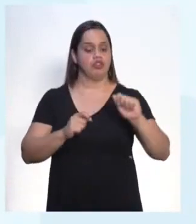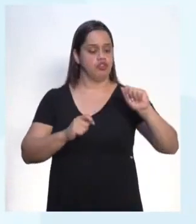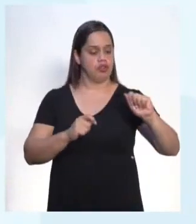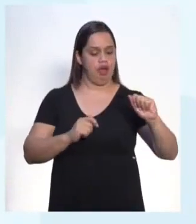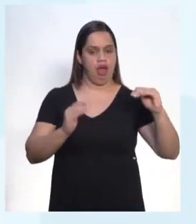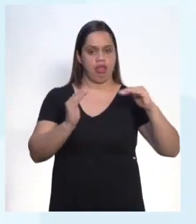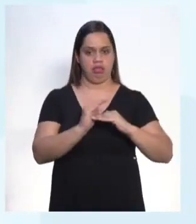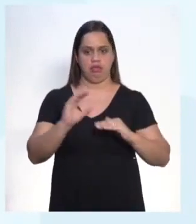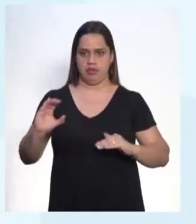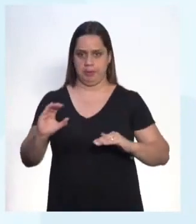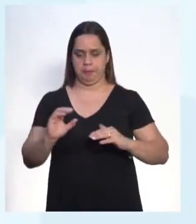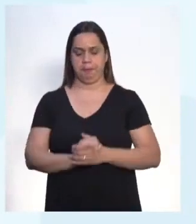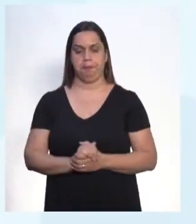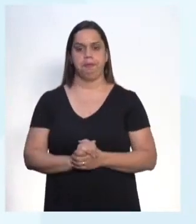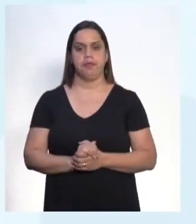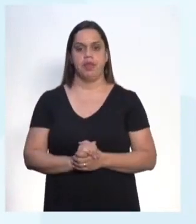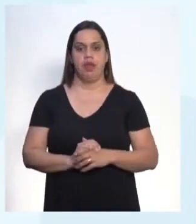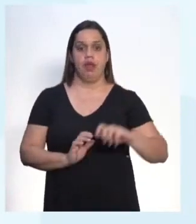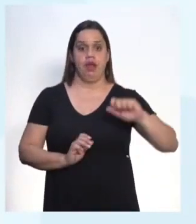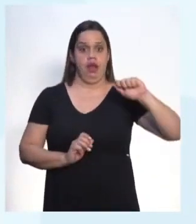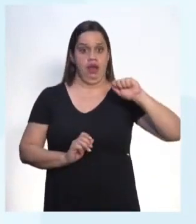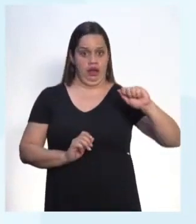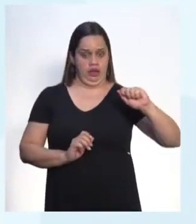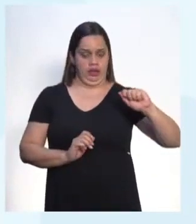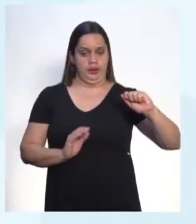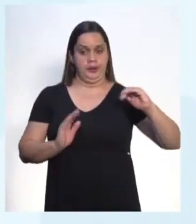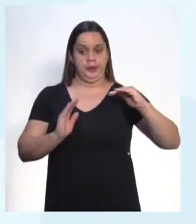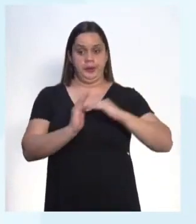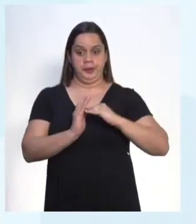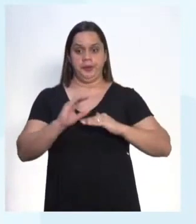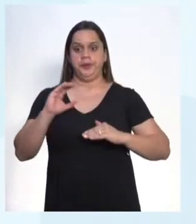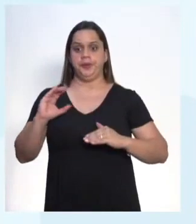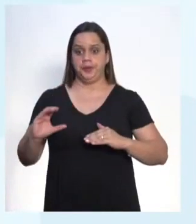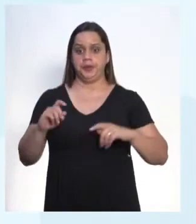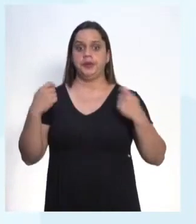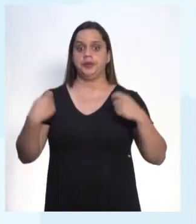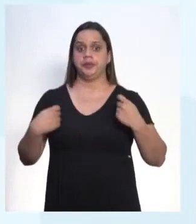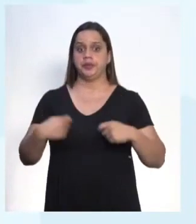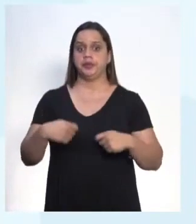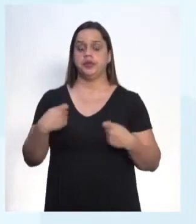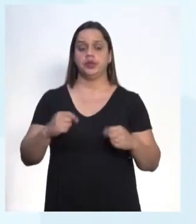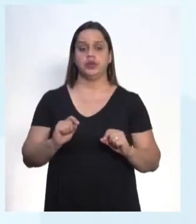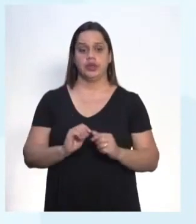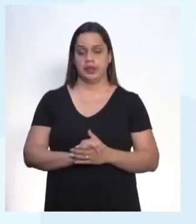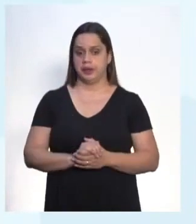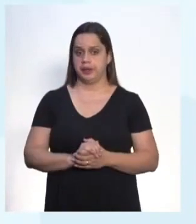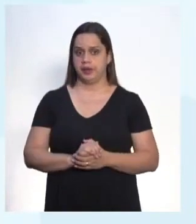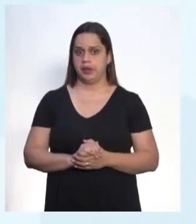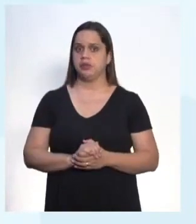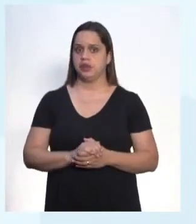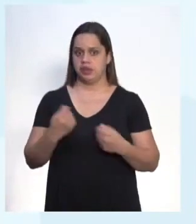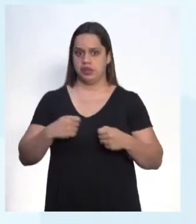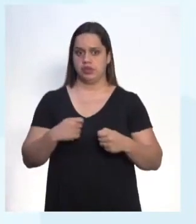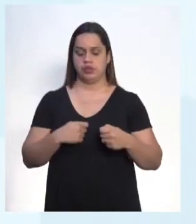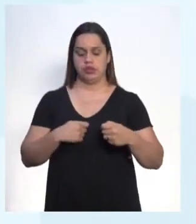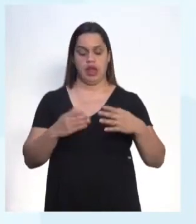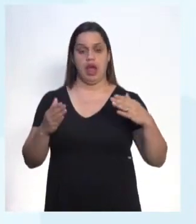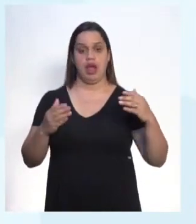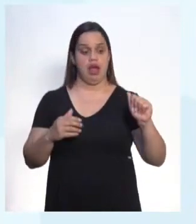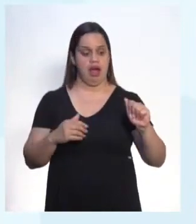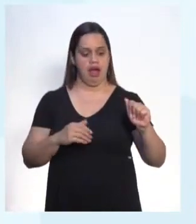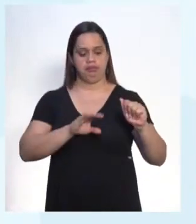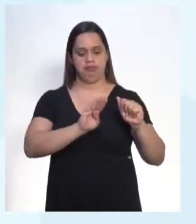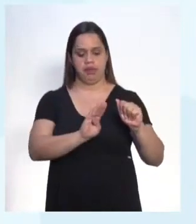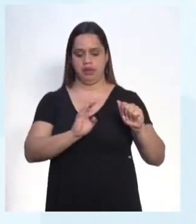C. Bom, de A para ir para C, eu tenho que passar por B. Quantos caminhos